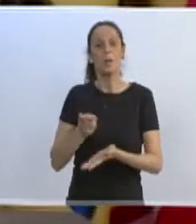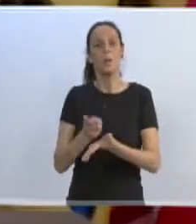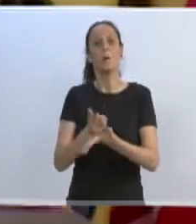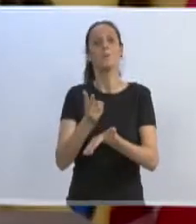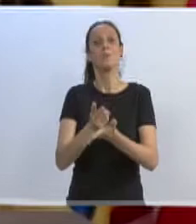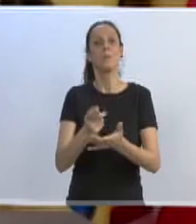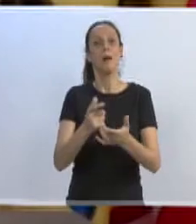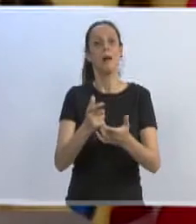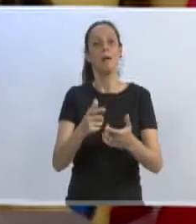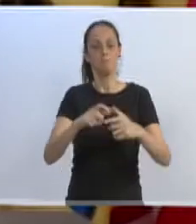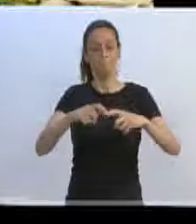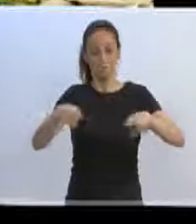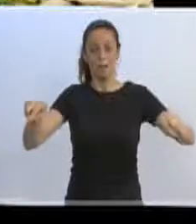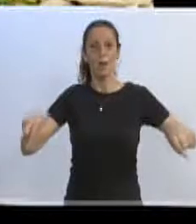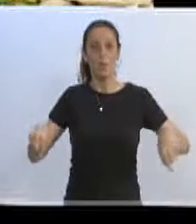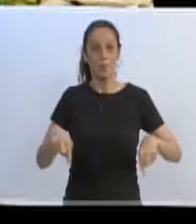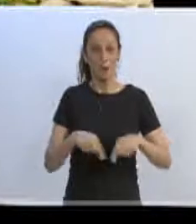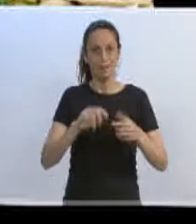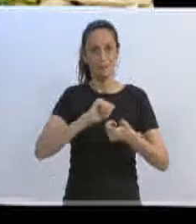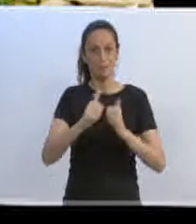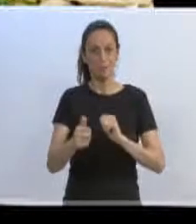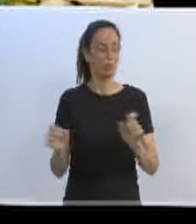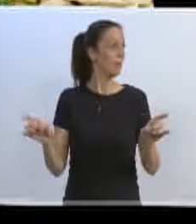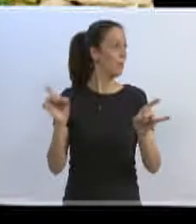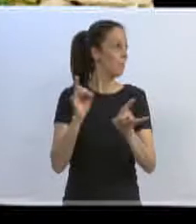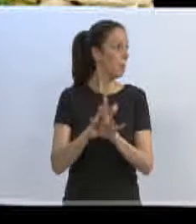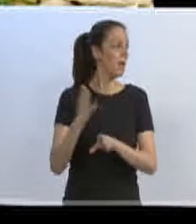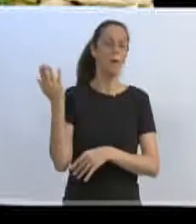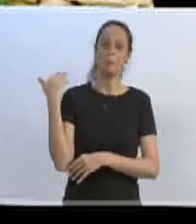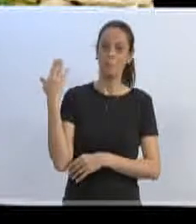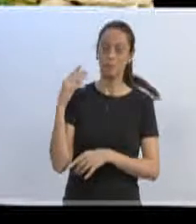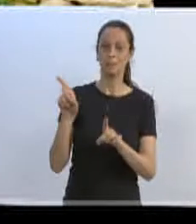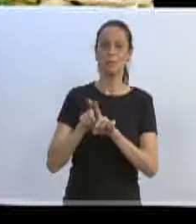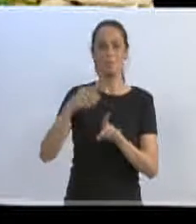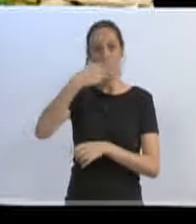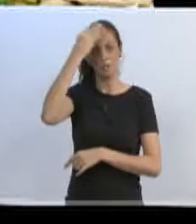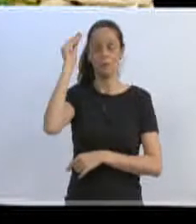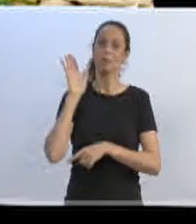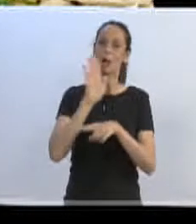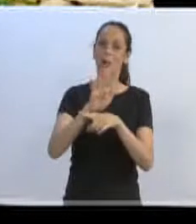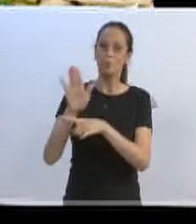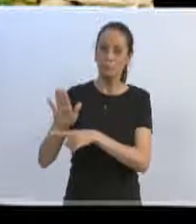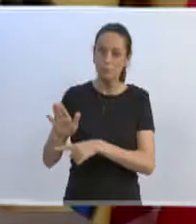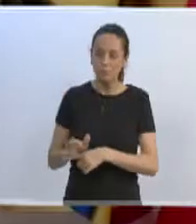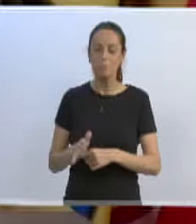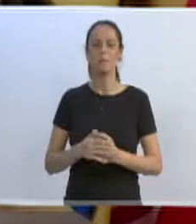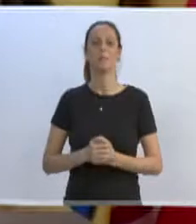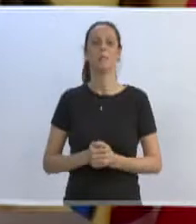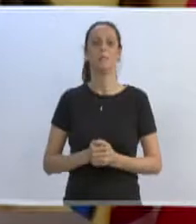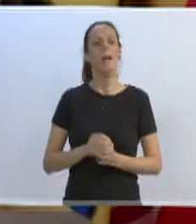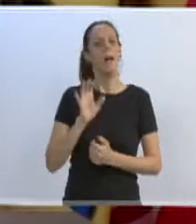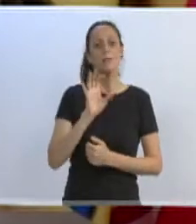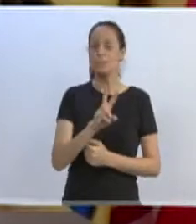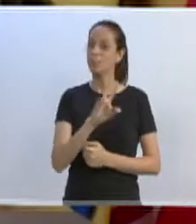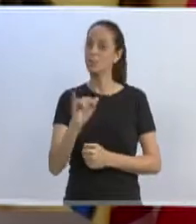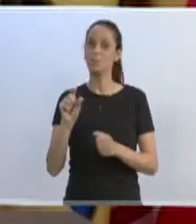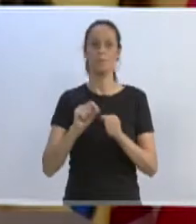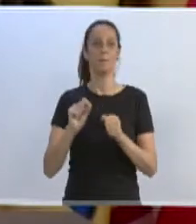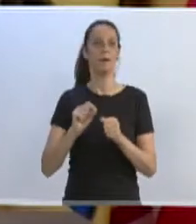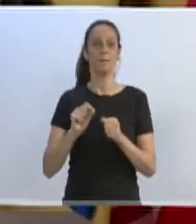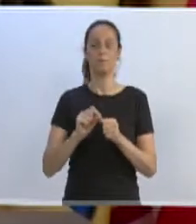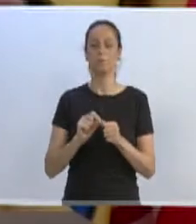acabada o vereador alexandre matias também já participou e ajudou a comunidade da forma que ele pode e é dessa forma que a gente faz não tem